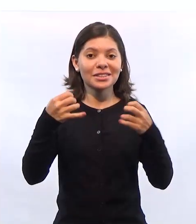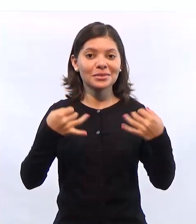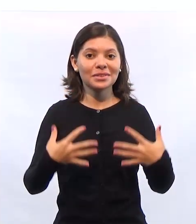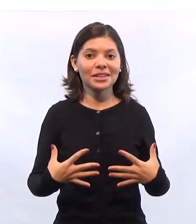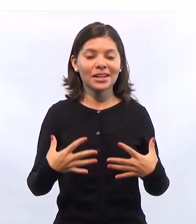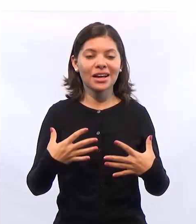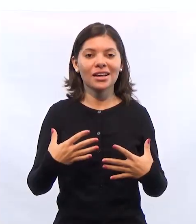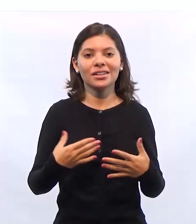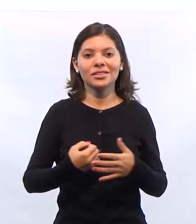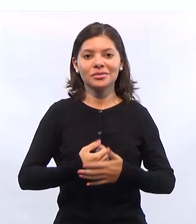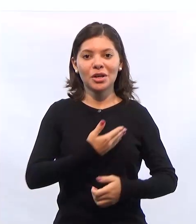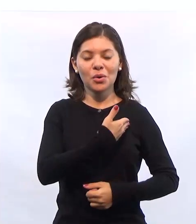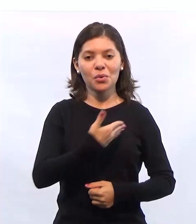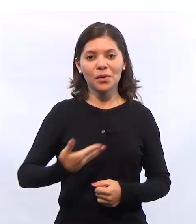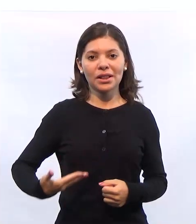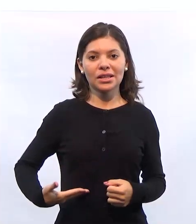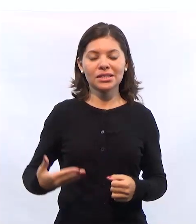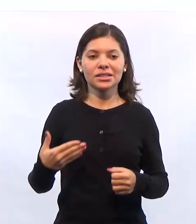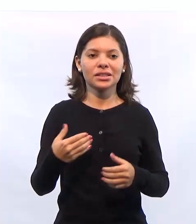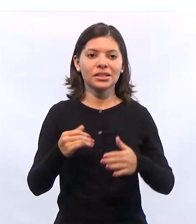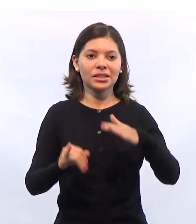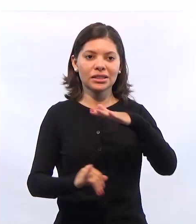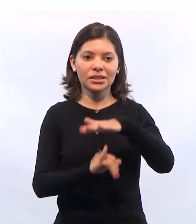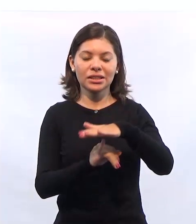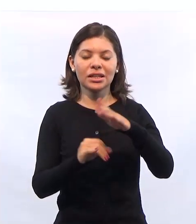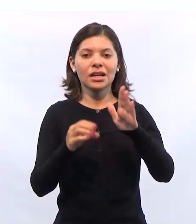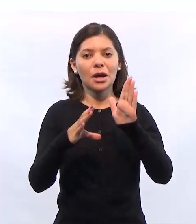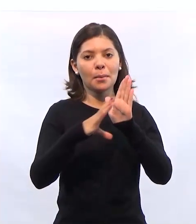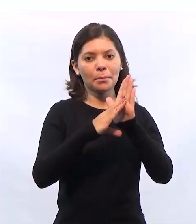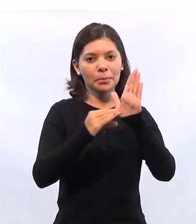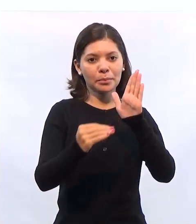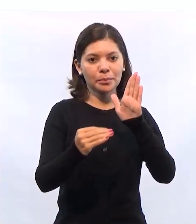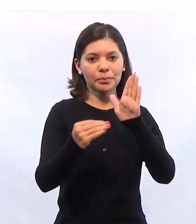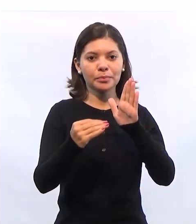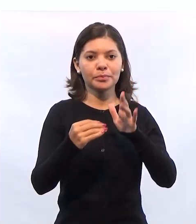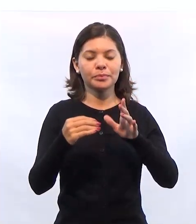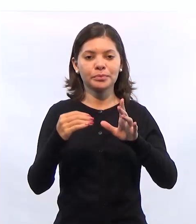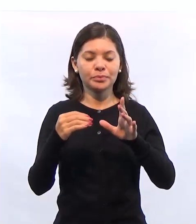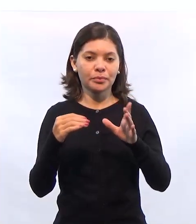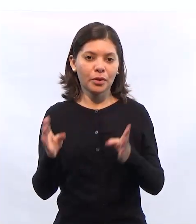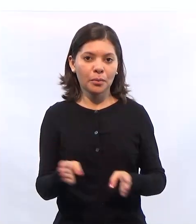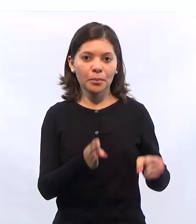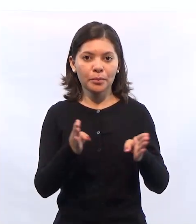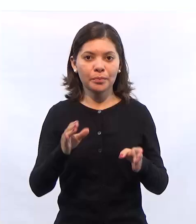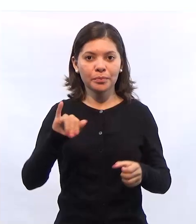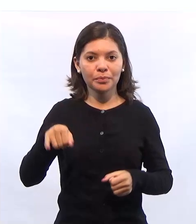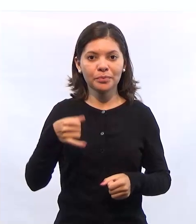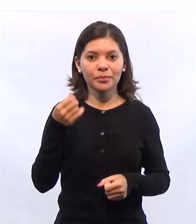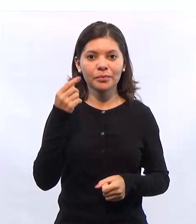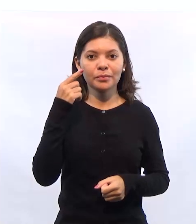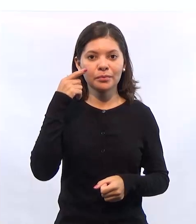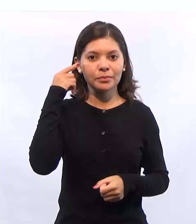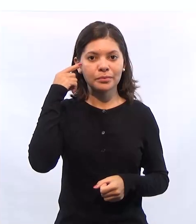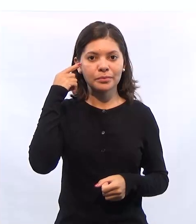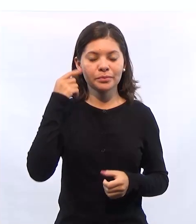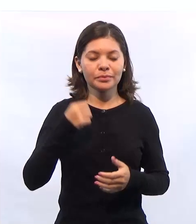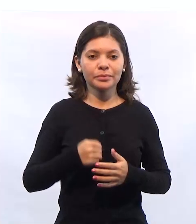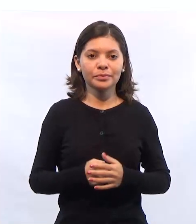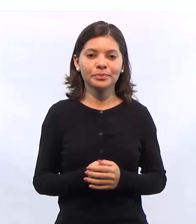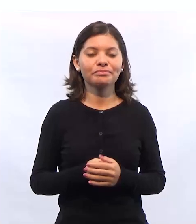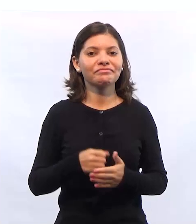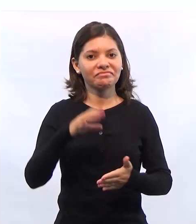falaremos aí da governança nas organizações e também da metodologia de produção